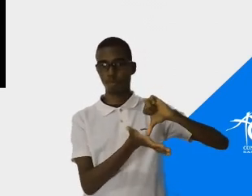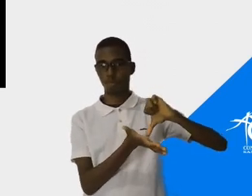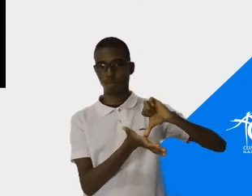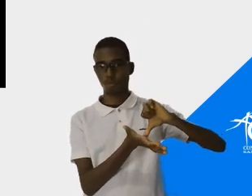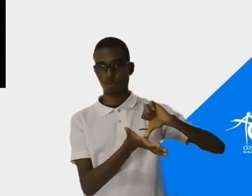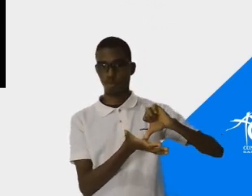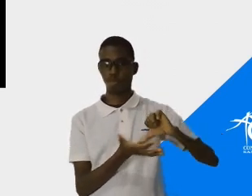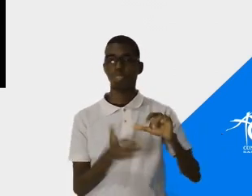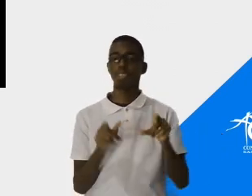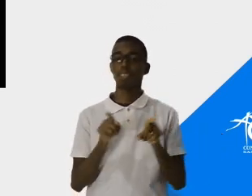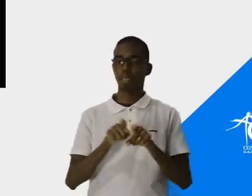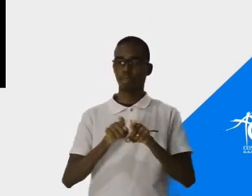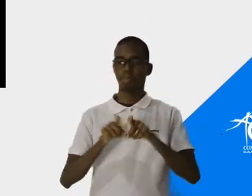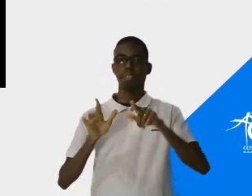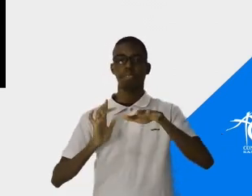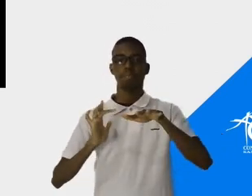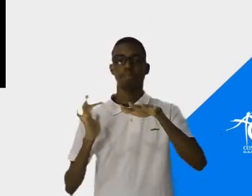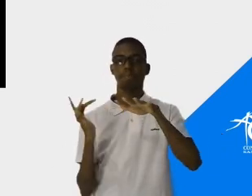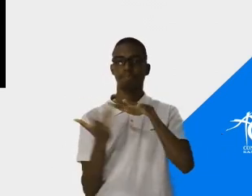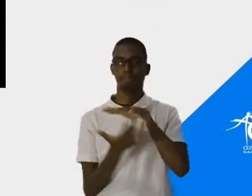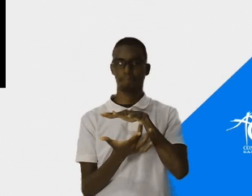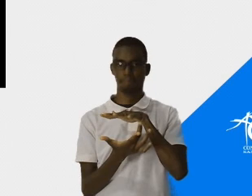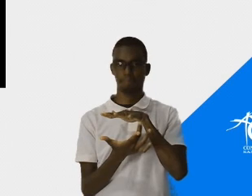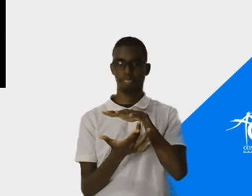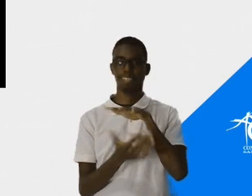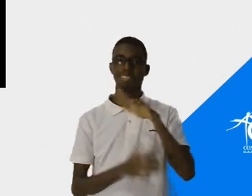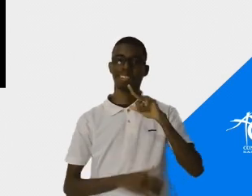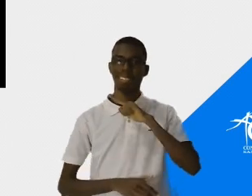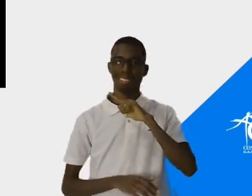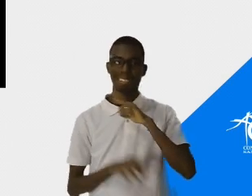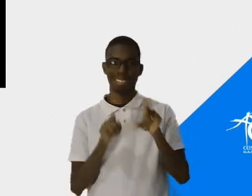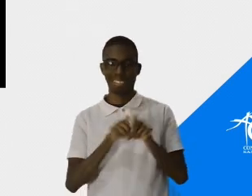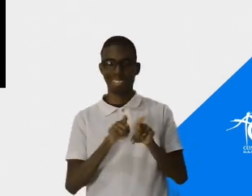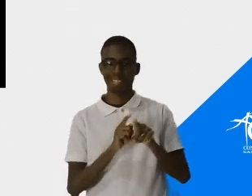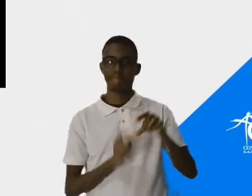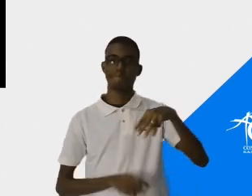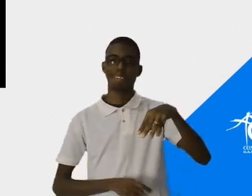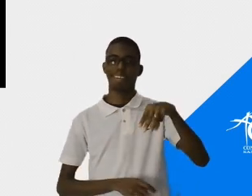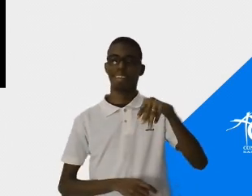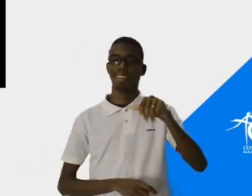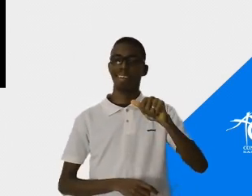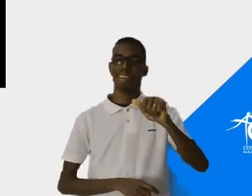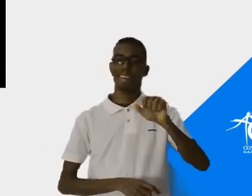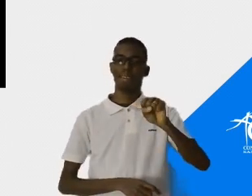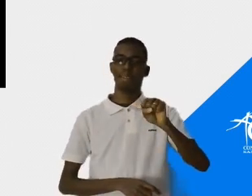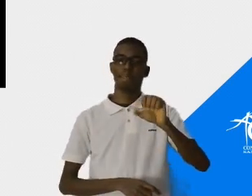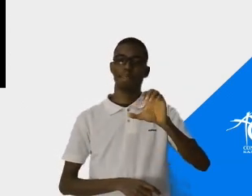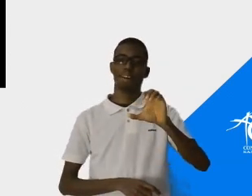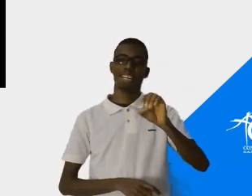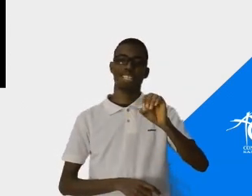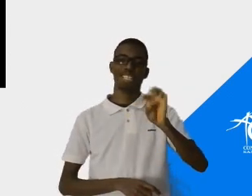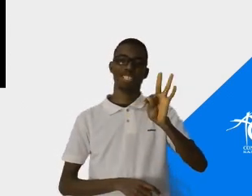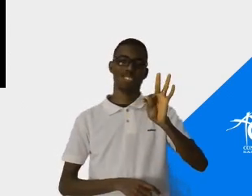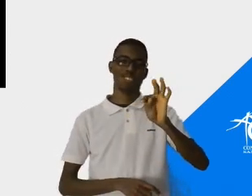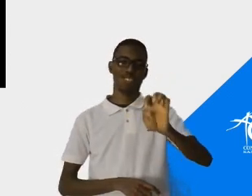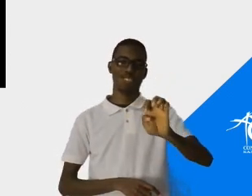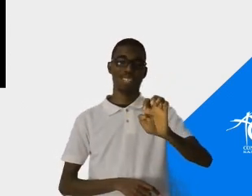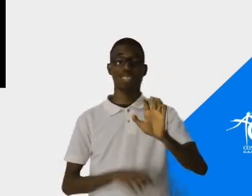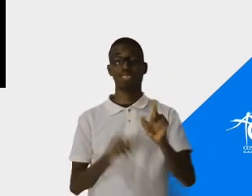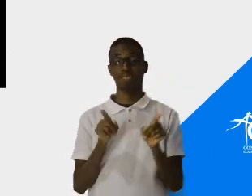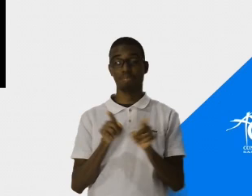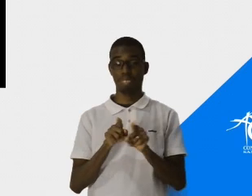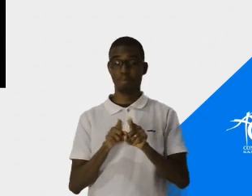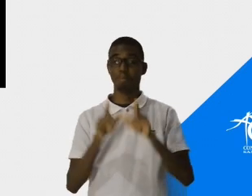sociais. Nós temos uma mascotinha também. E deixar para vocês essa ideia, né, que talvez eu tenha trazido